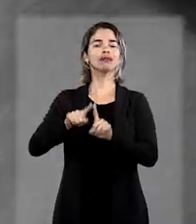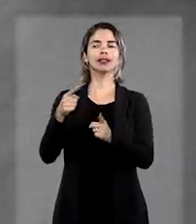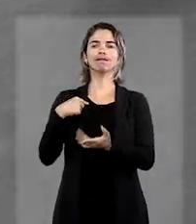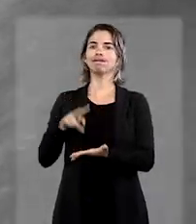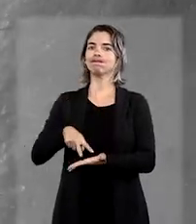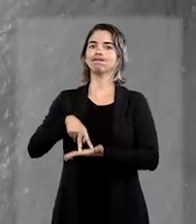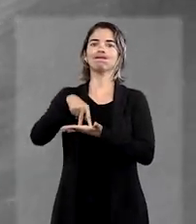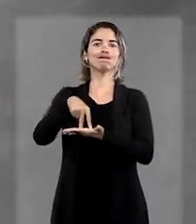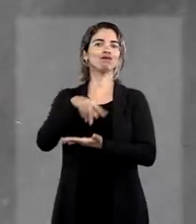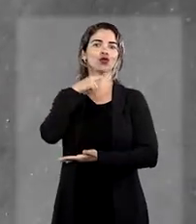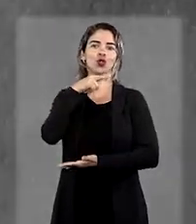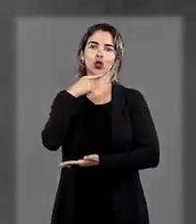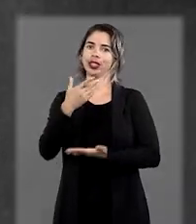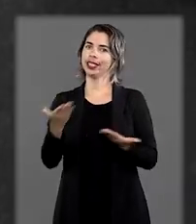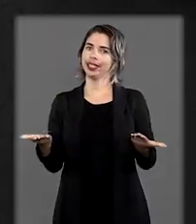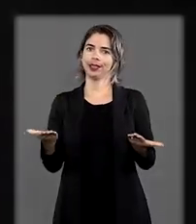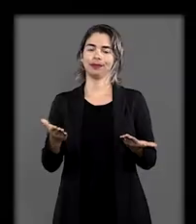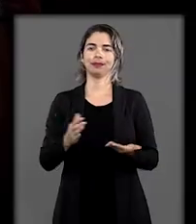levantar